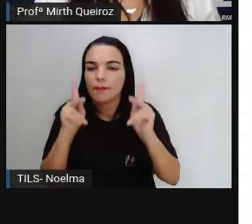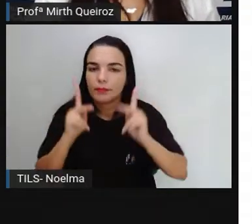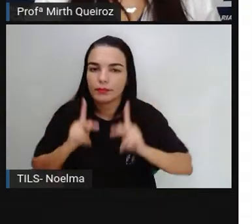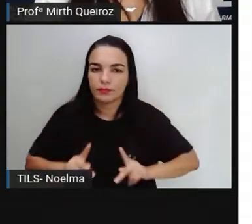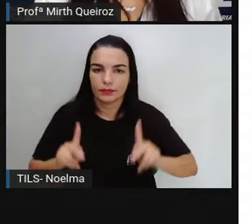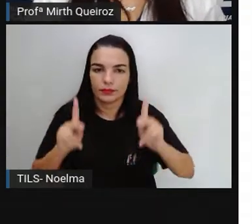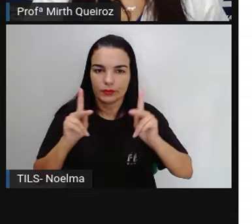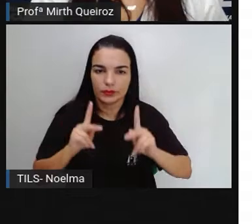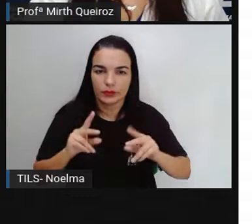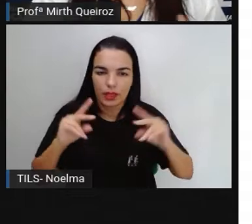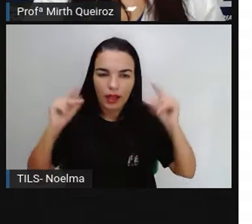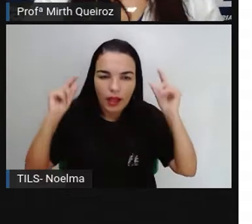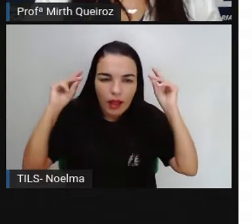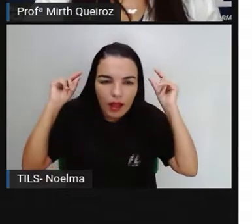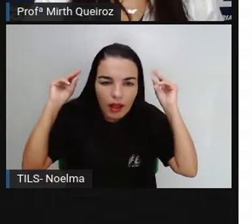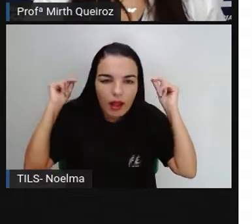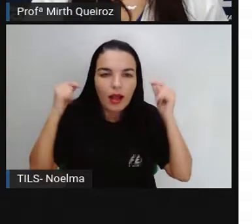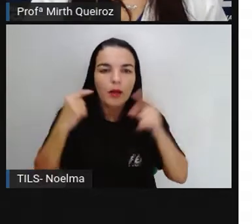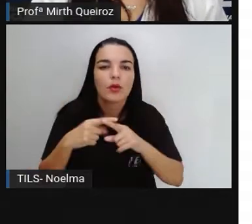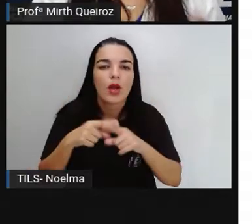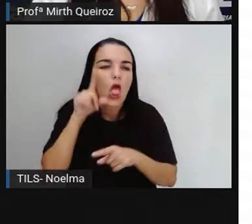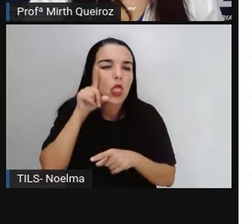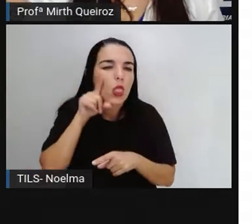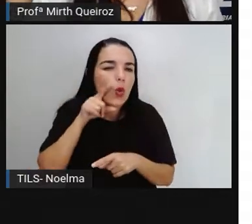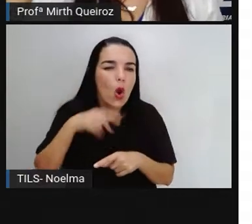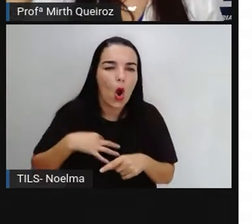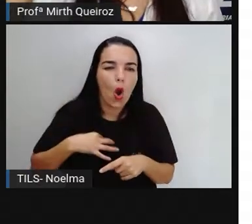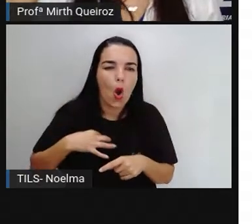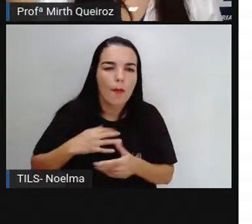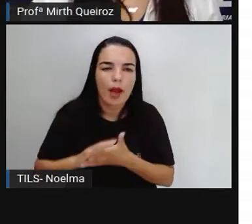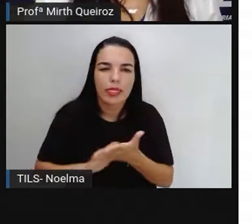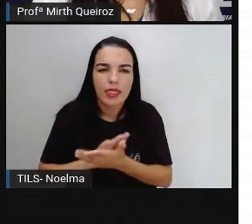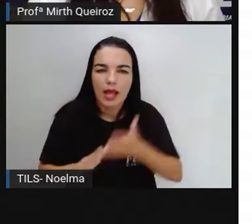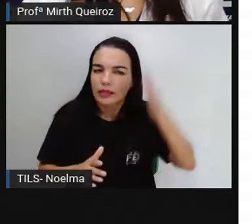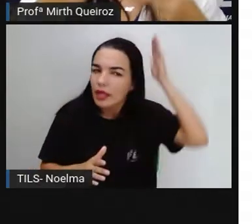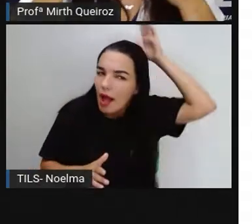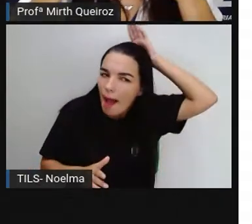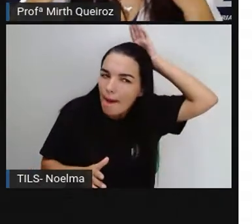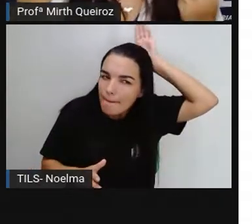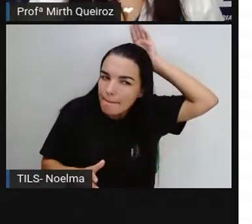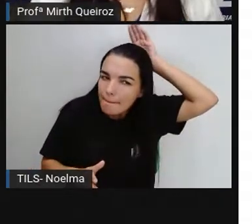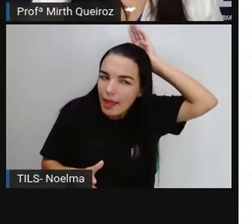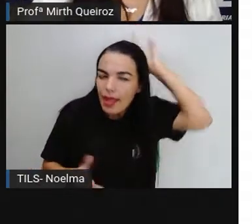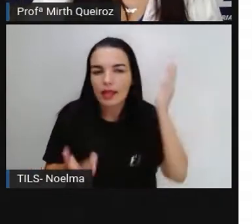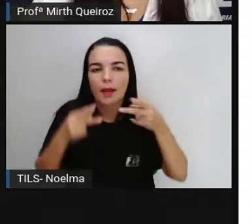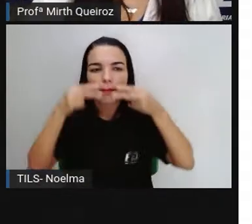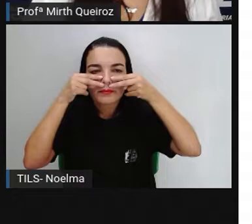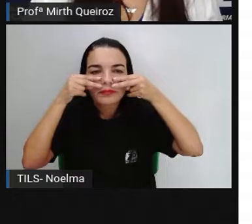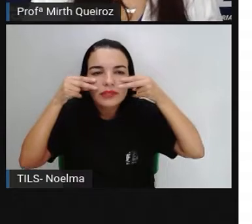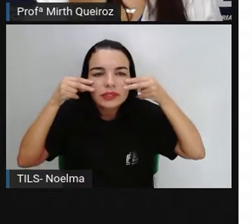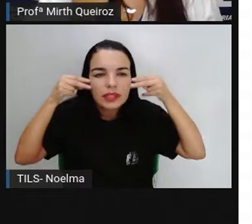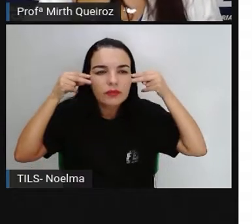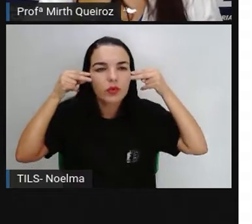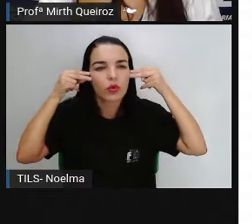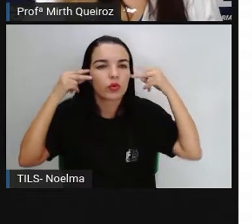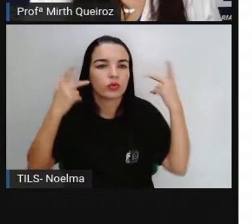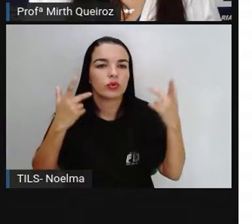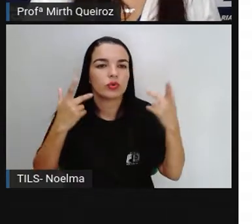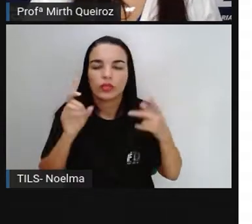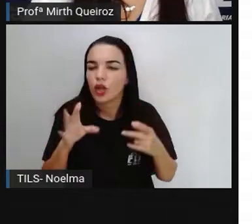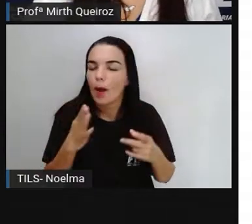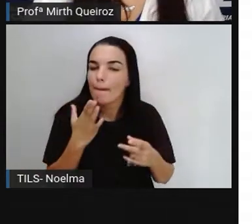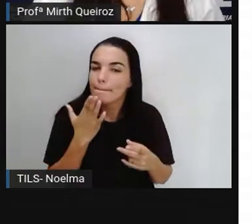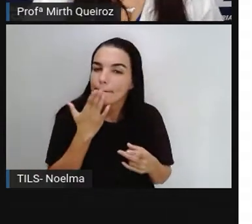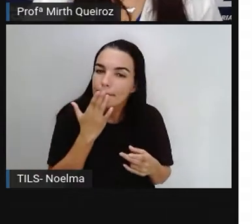Aquele índio que andava nu, que andava com pena na cabeça, que pintava o seu rosto, que fazia o